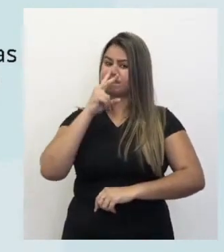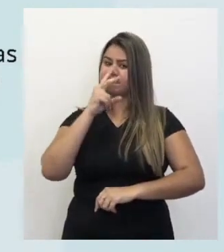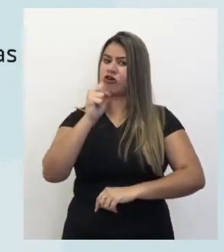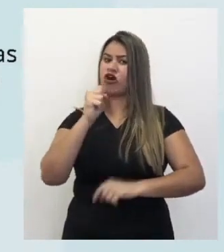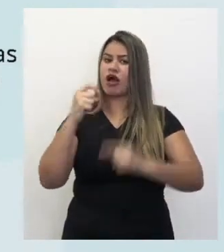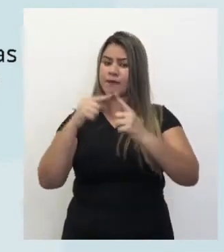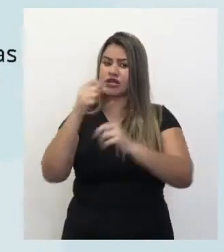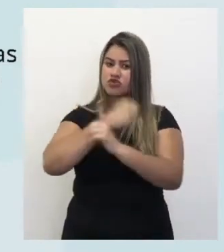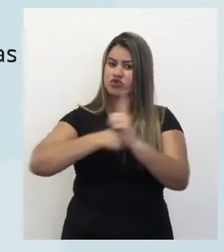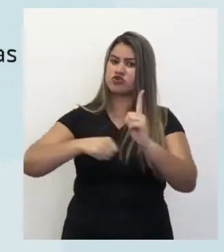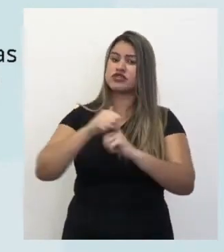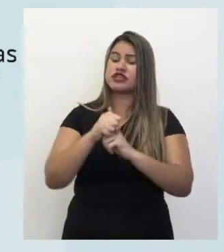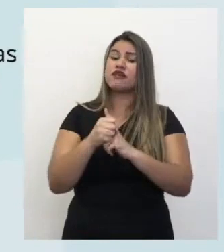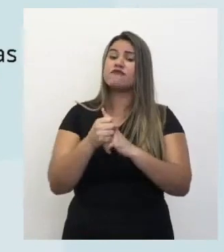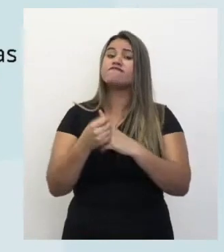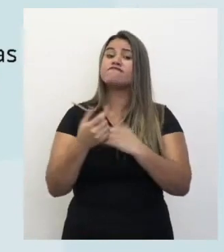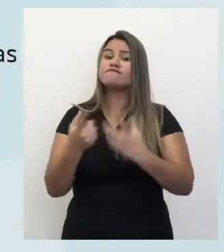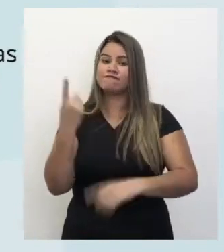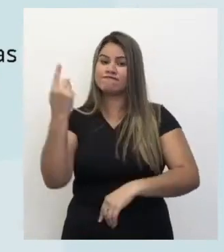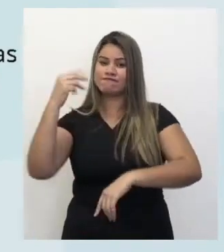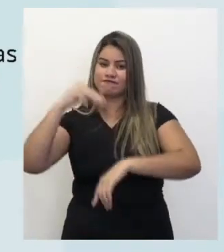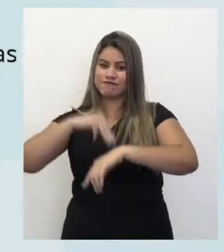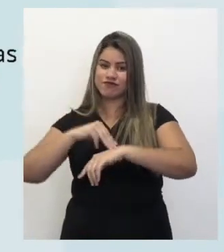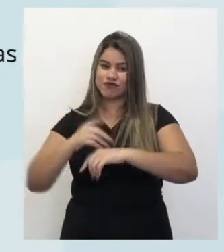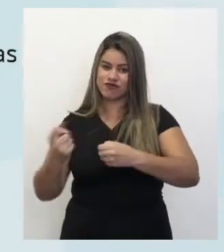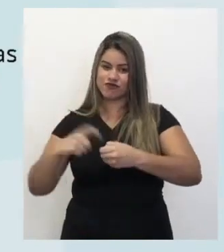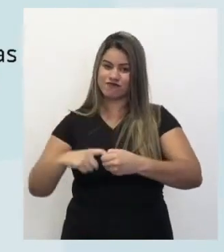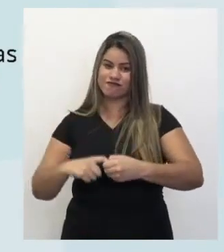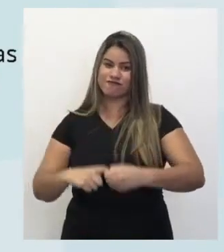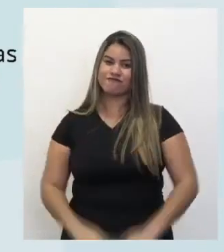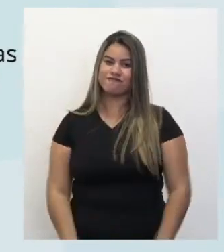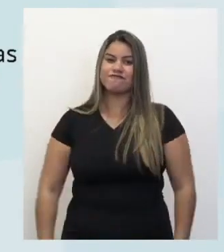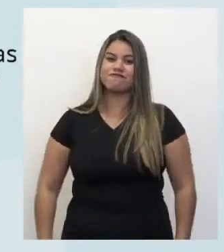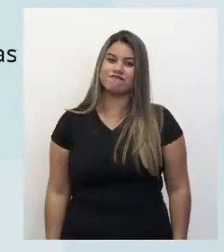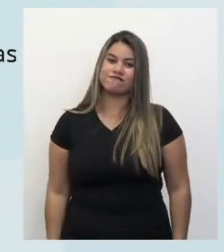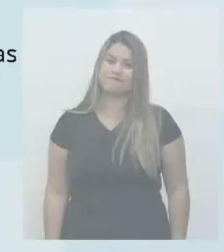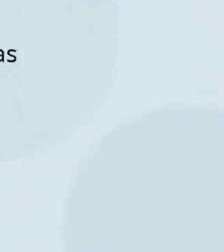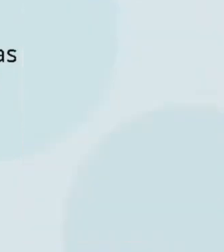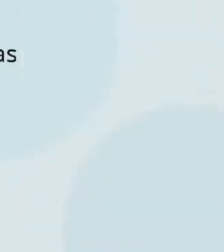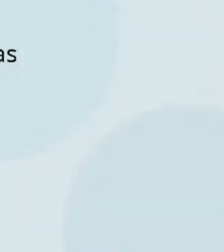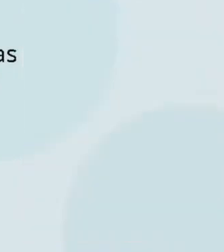à sociedade, tá? Em um minuto a gente volta.